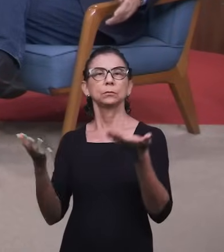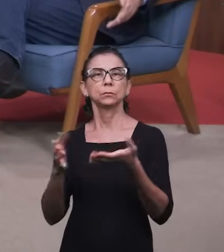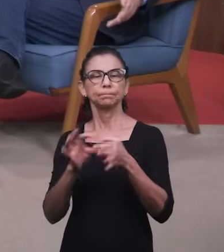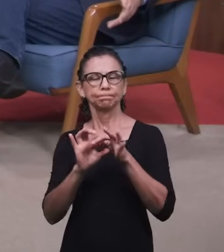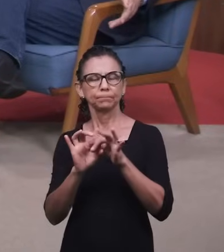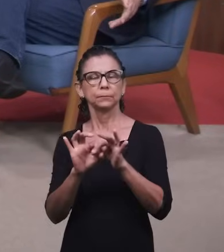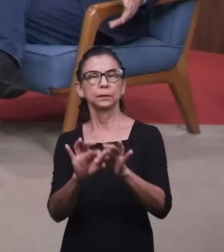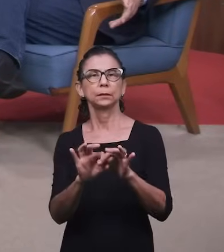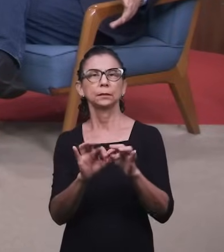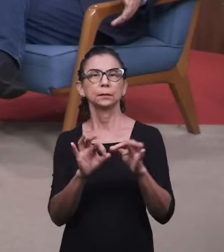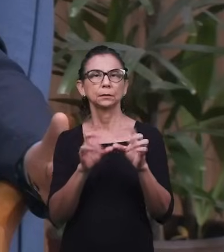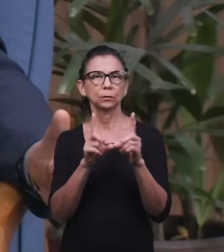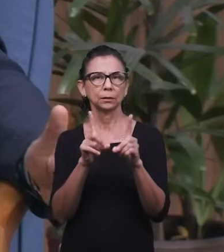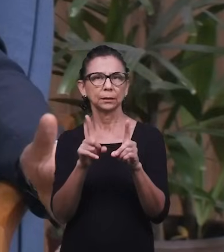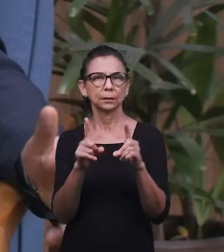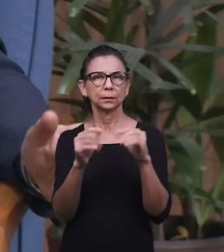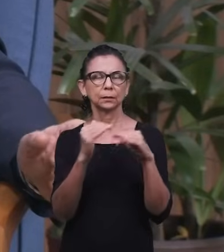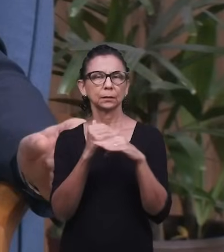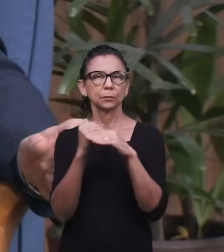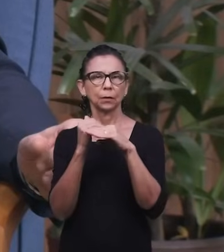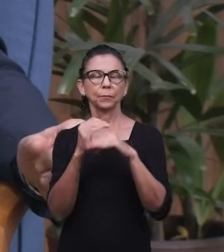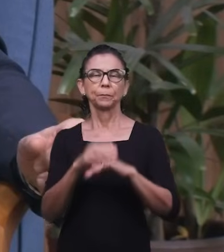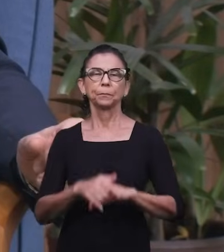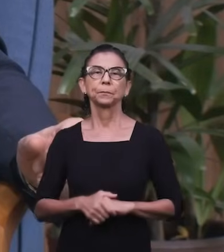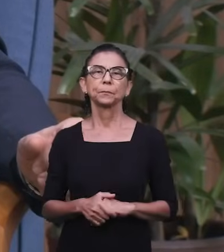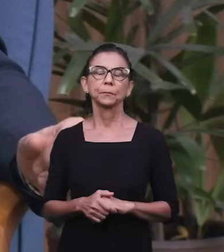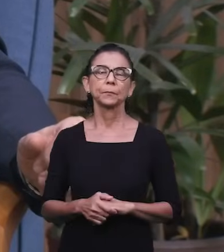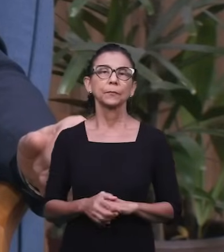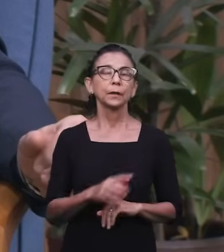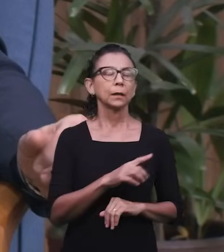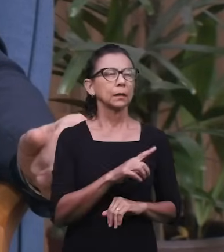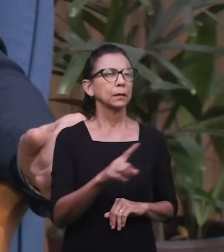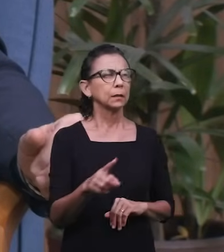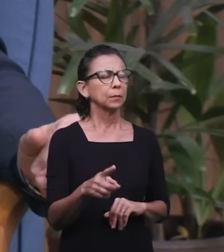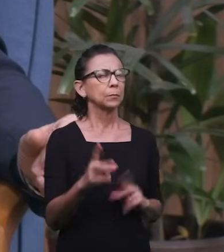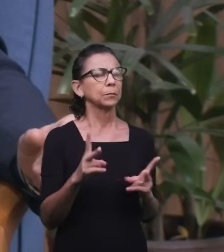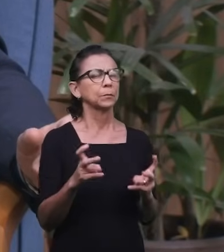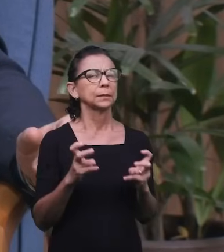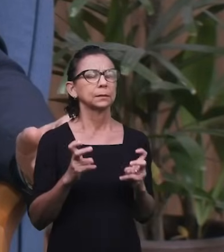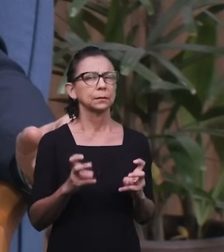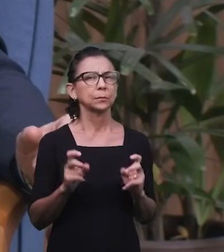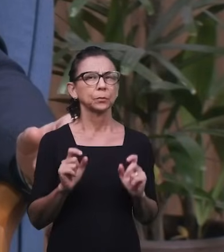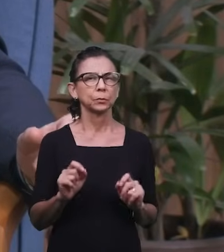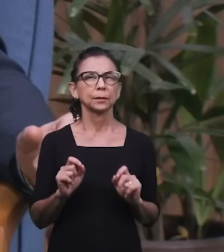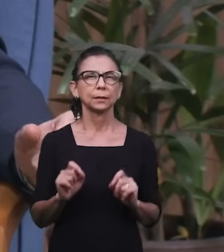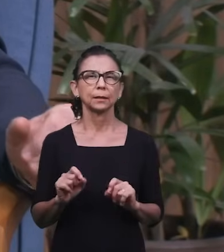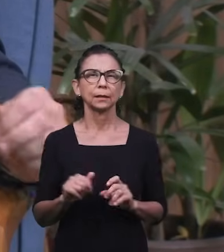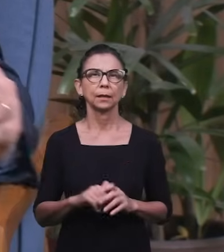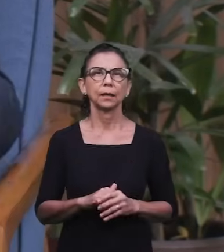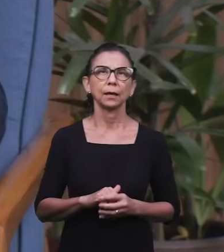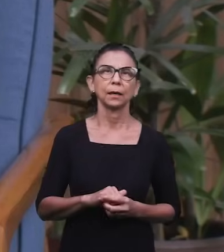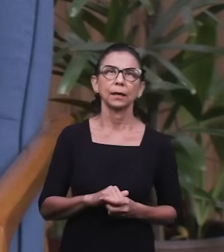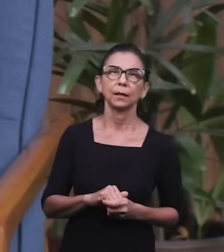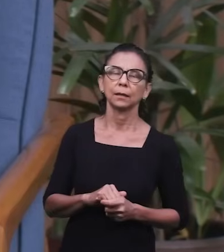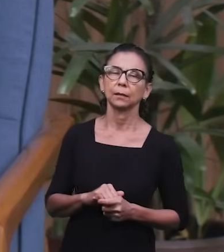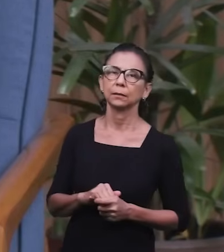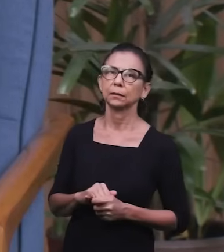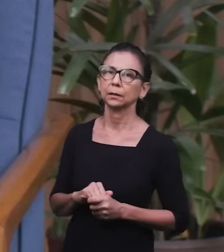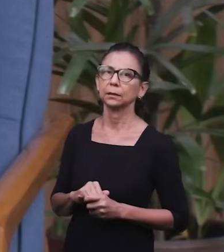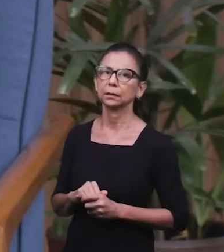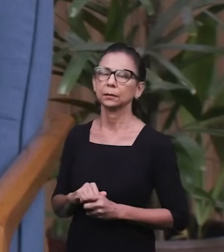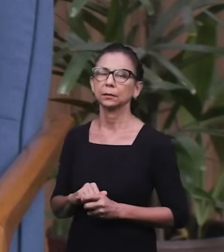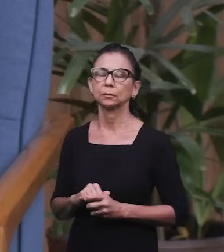também que eu percebo, não sei se vocês compartilham comigo dessa percepção, é que